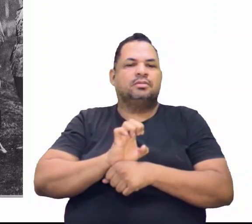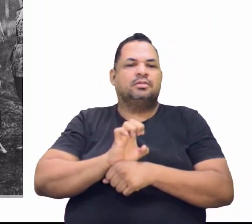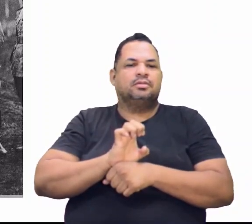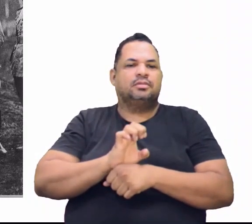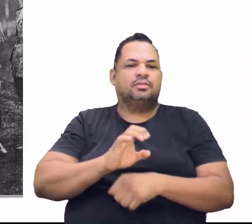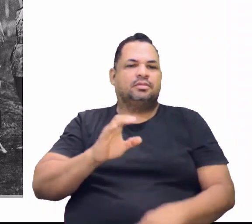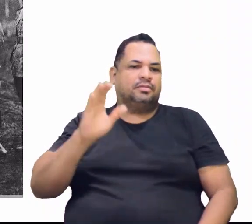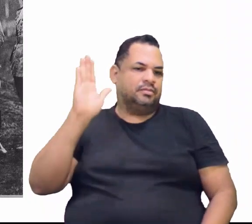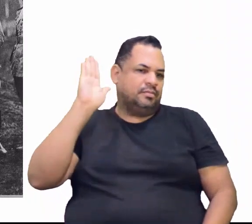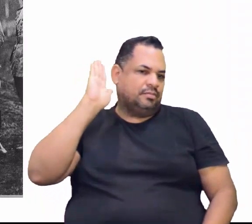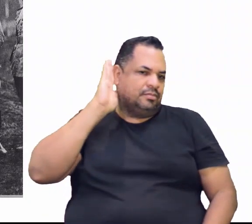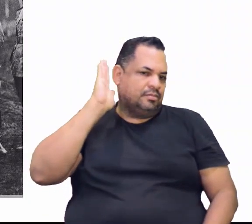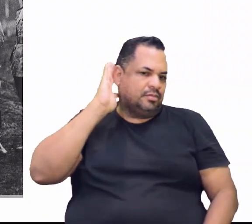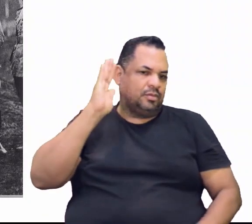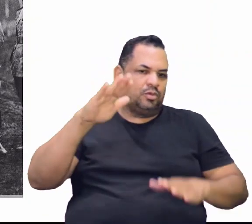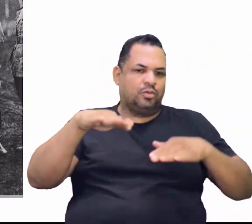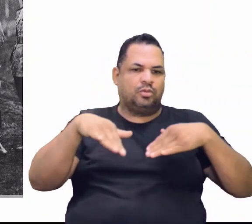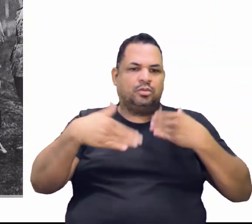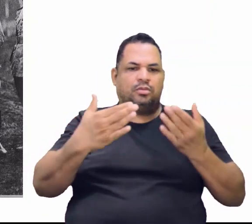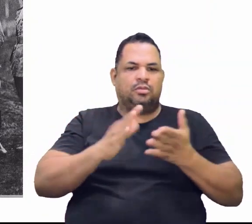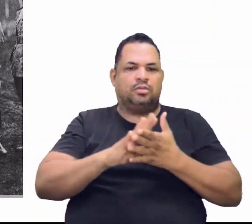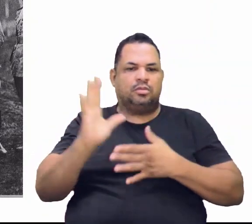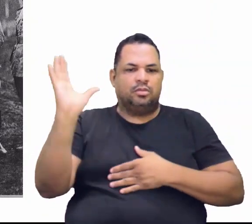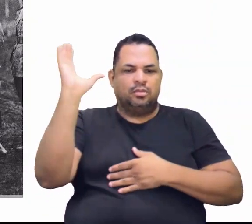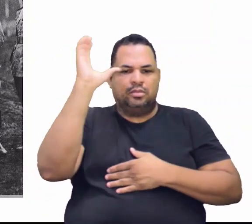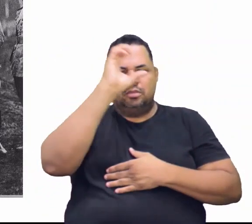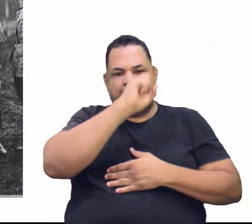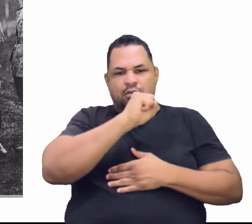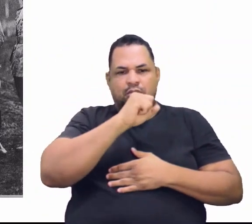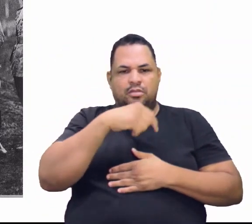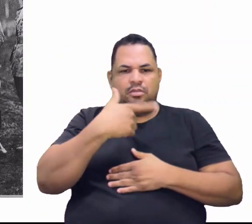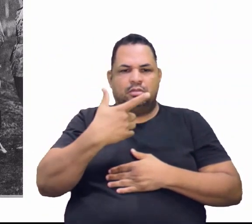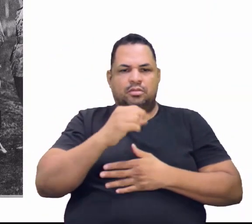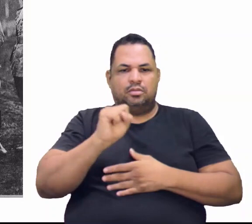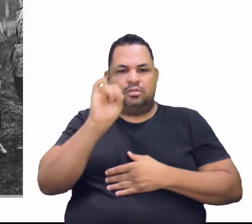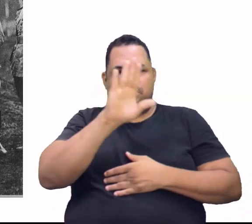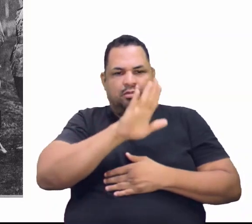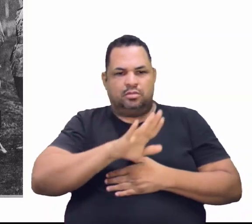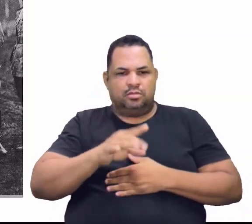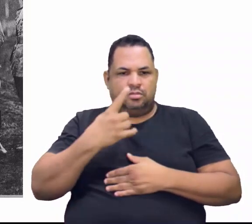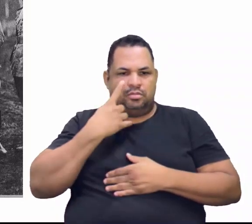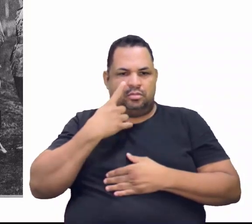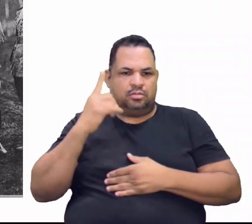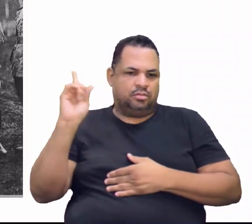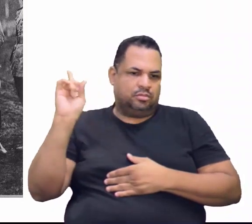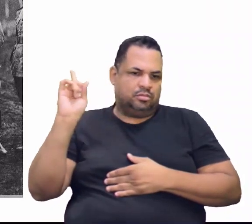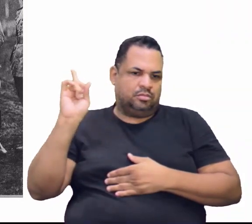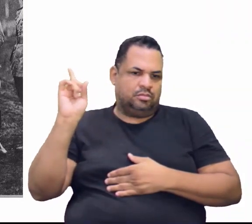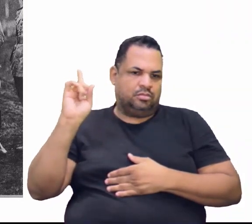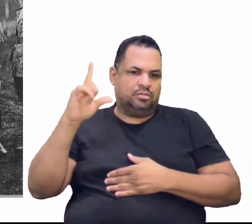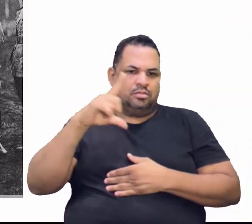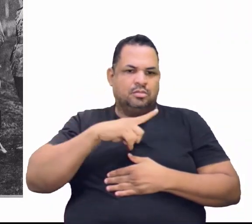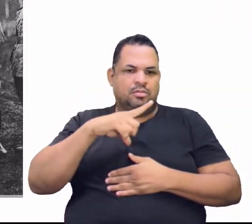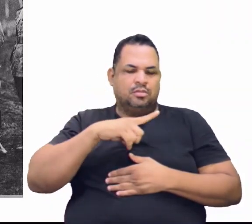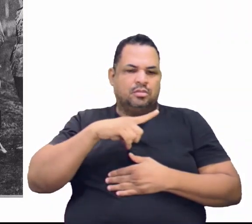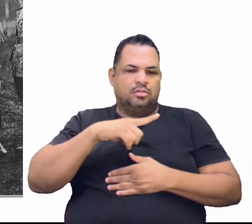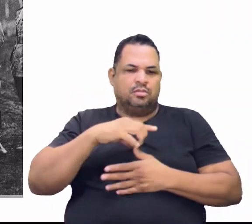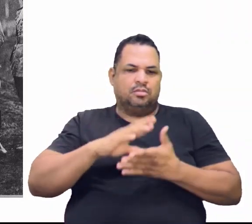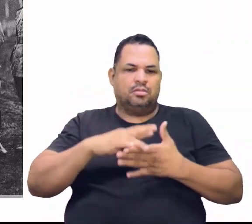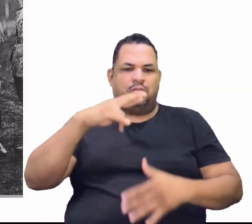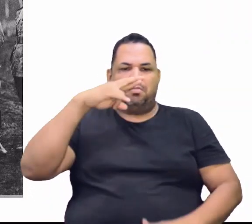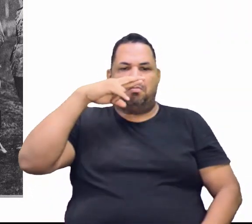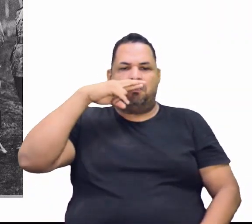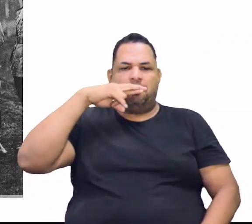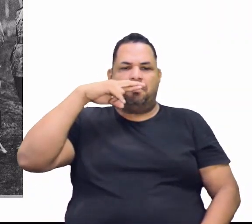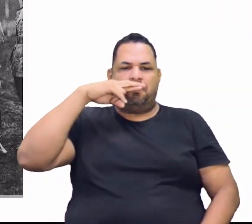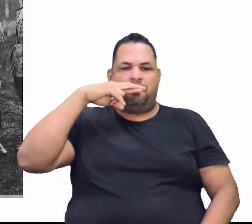Quando ele aprende com o Gomes Carneiro. Nessa imagem que vocês estão vendo, aqui eu tenho o Marechal